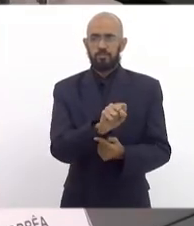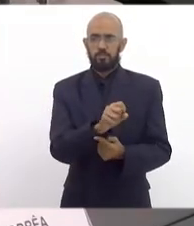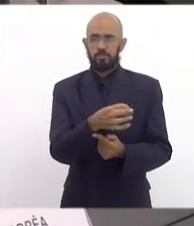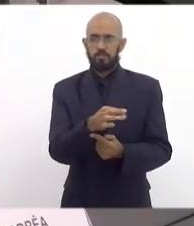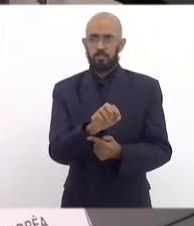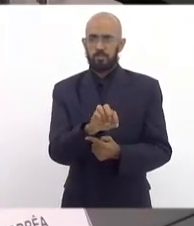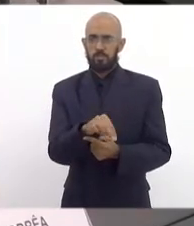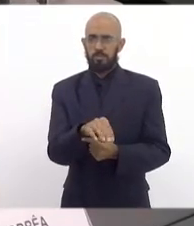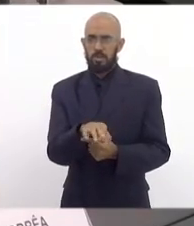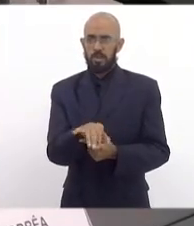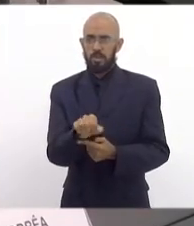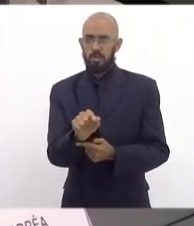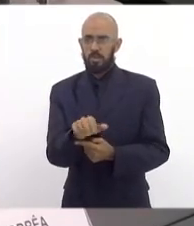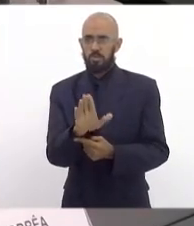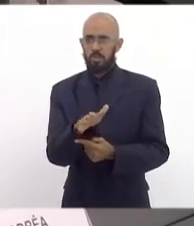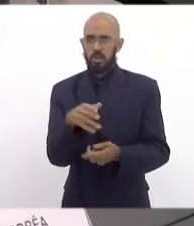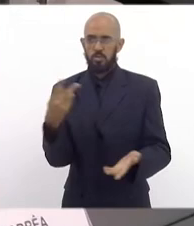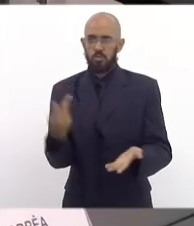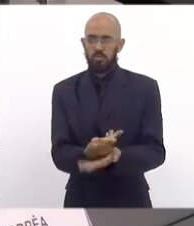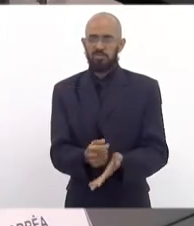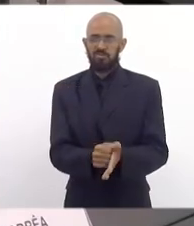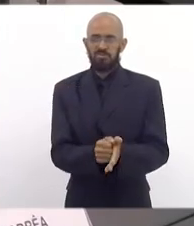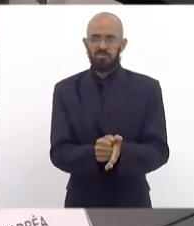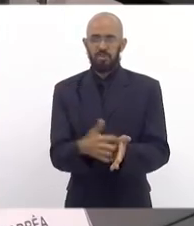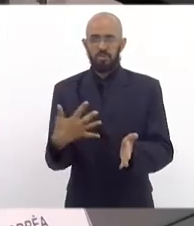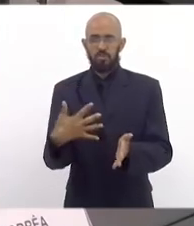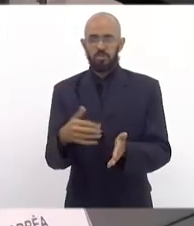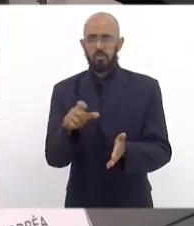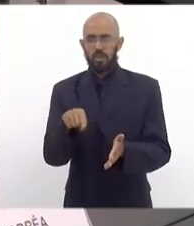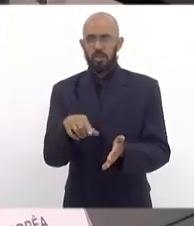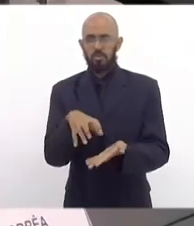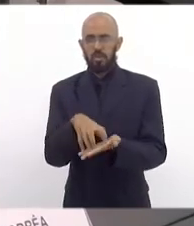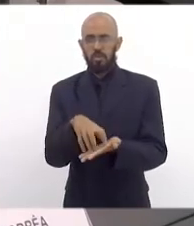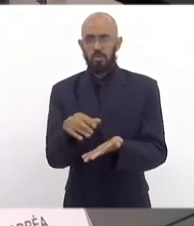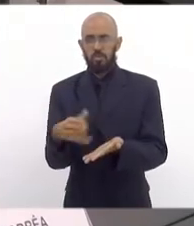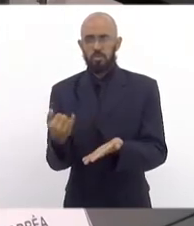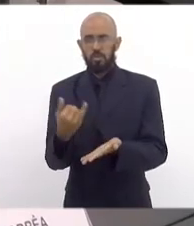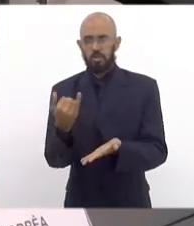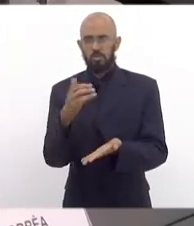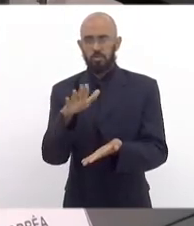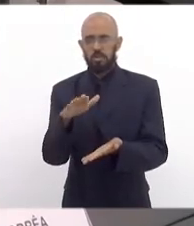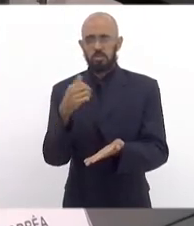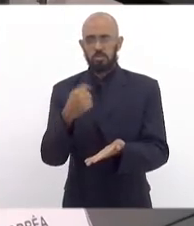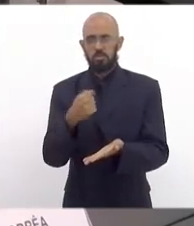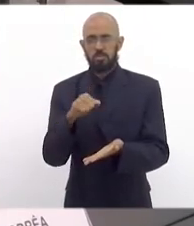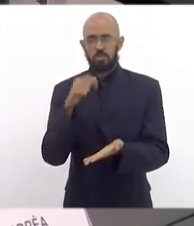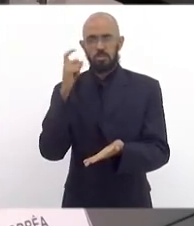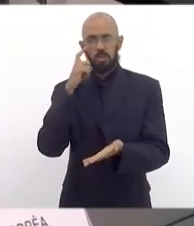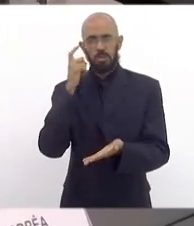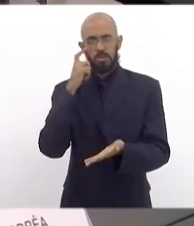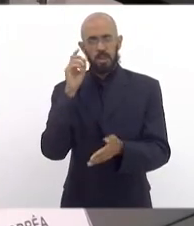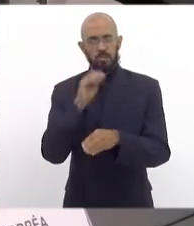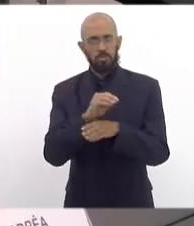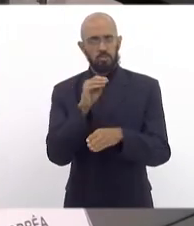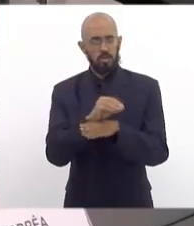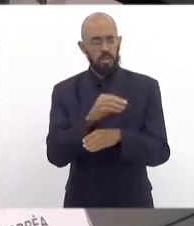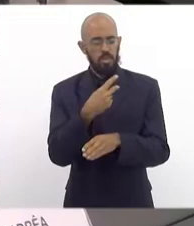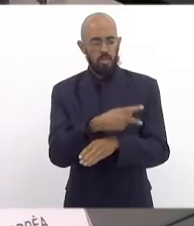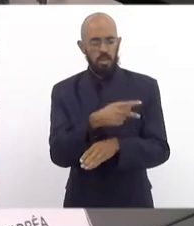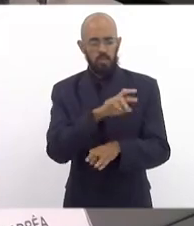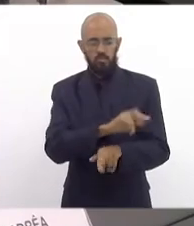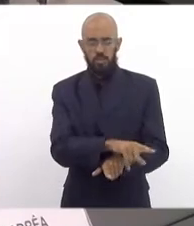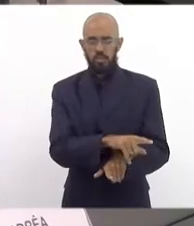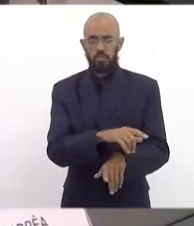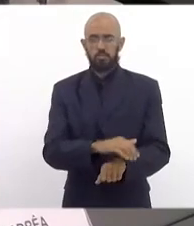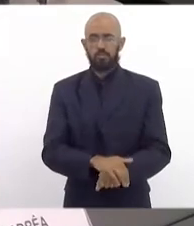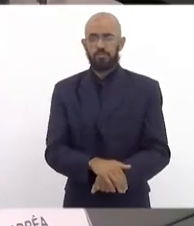muitas vezes a estamparia não se eu tô importante mas não tem que pensar uma forma diferente de cuidar dela porque eu vou te dar um exemplo